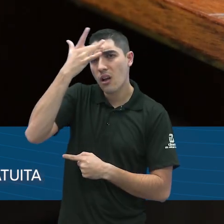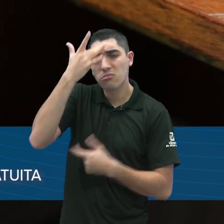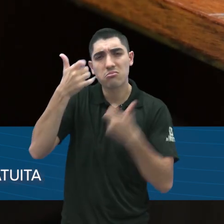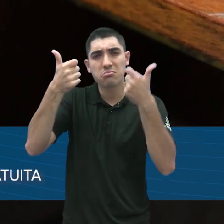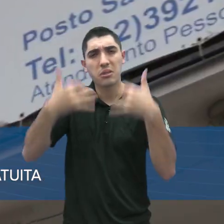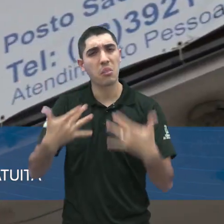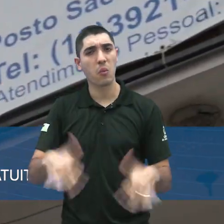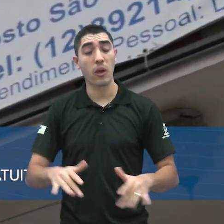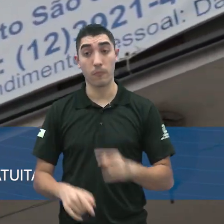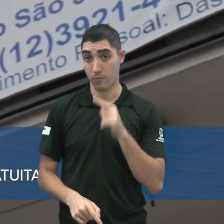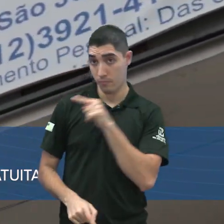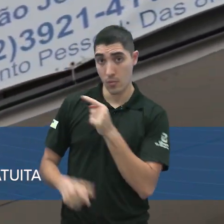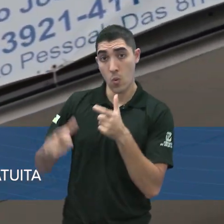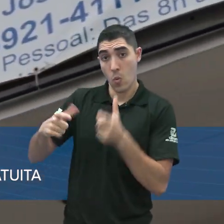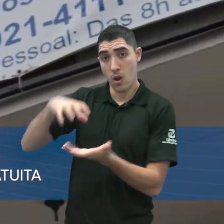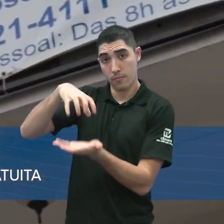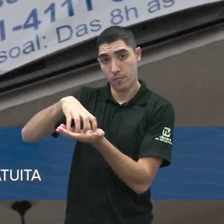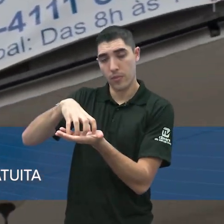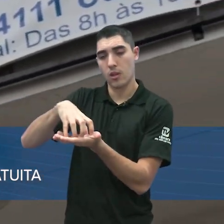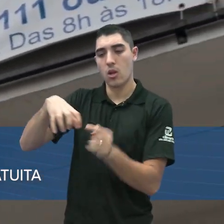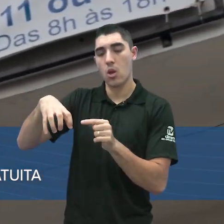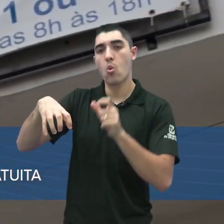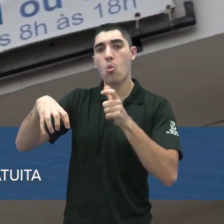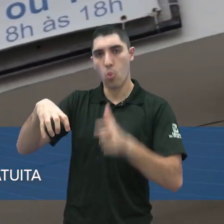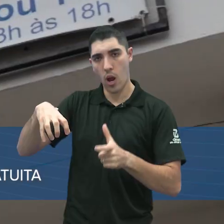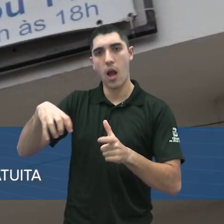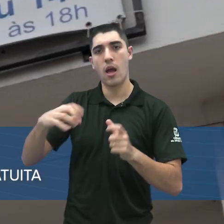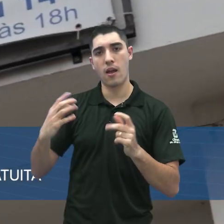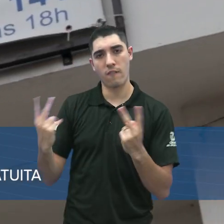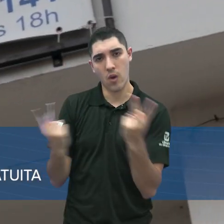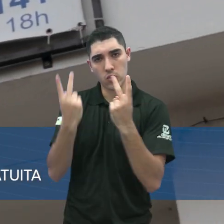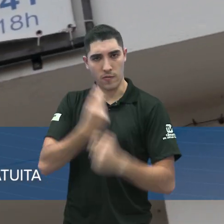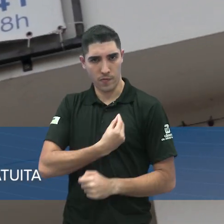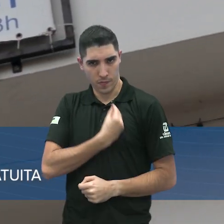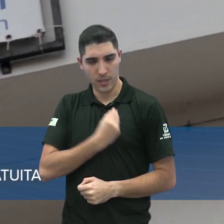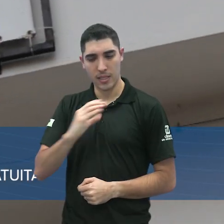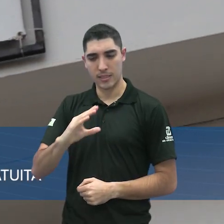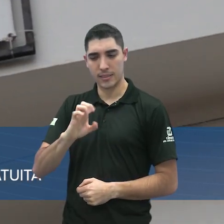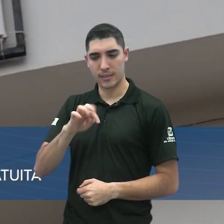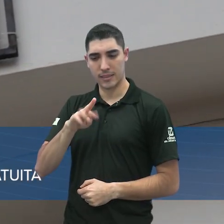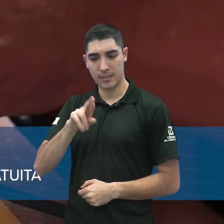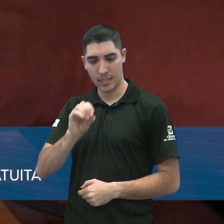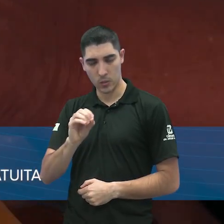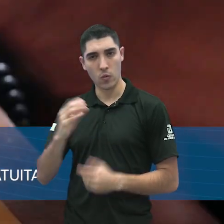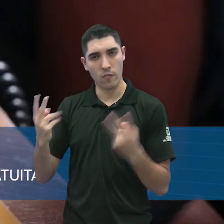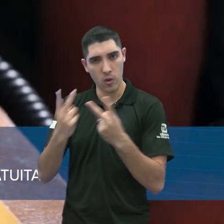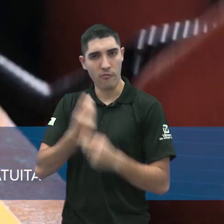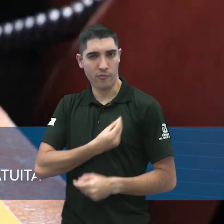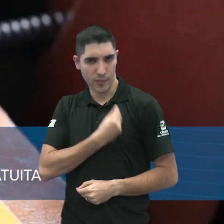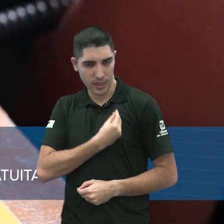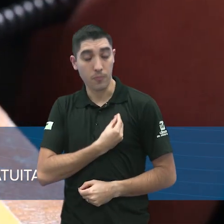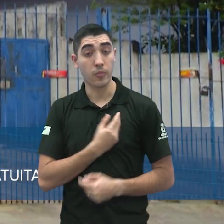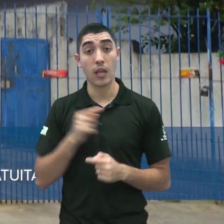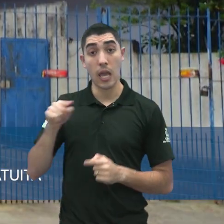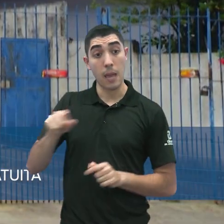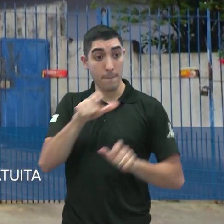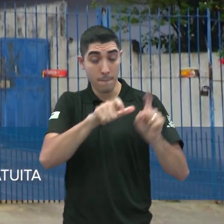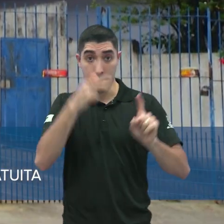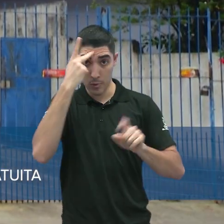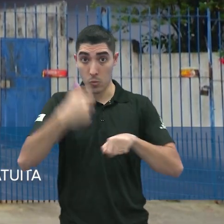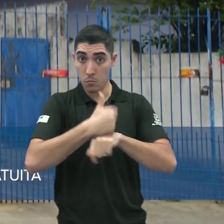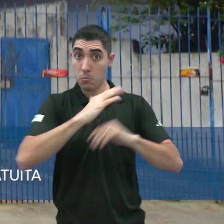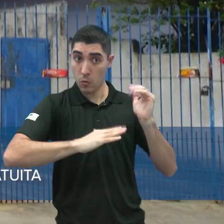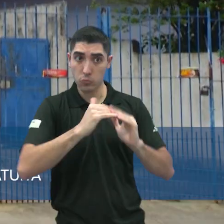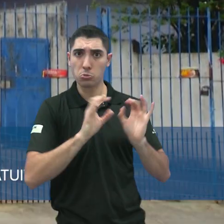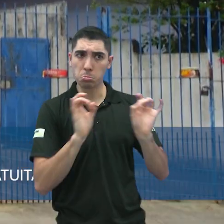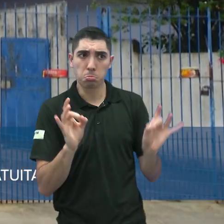saúde mental? O Centro de Valorização da Vida funciona 24 horas por dia com voluntários treinados. Oferece